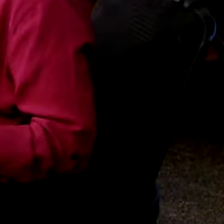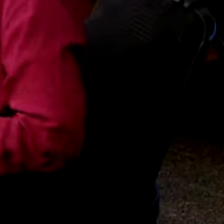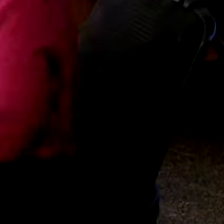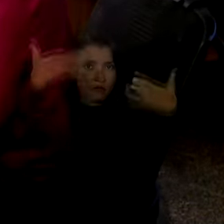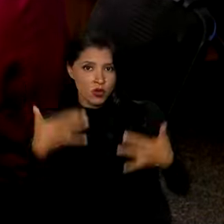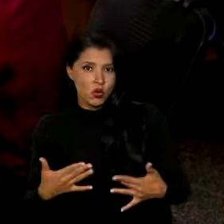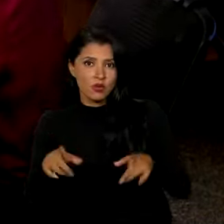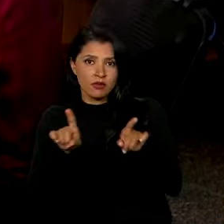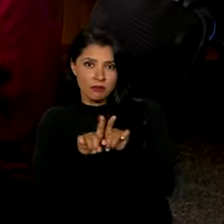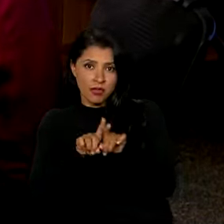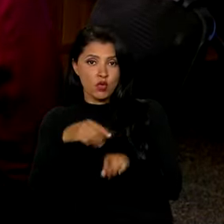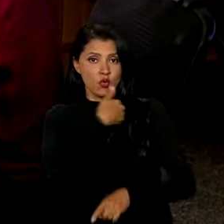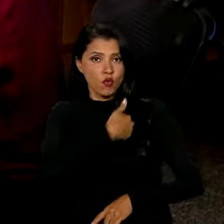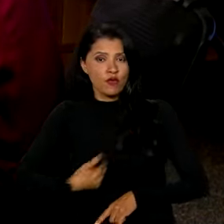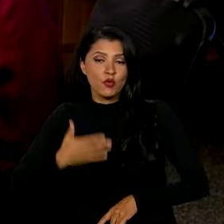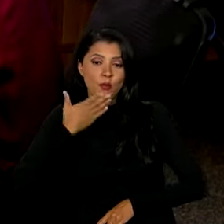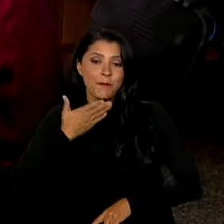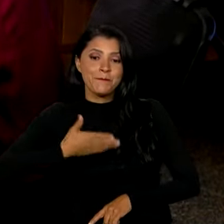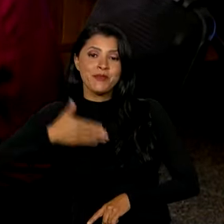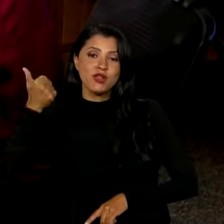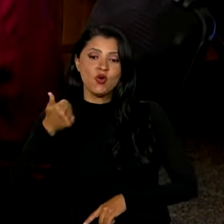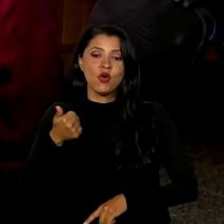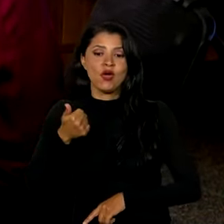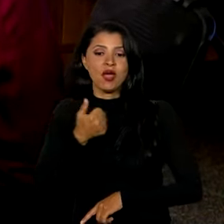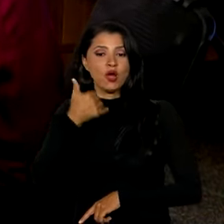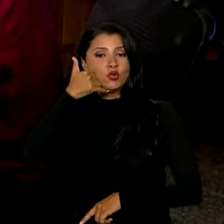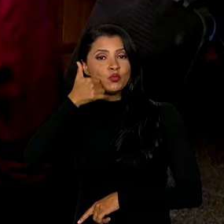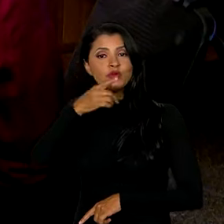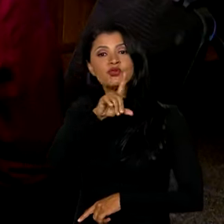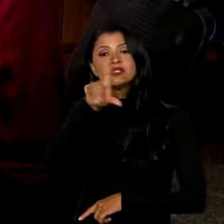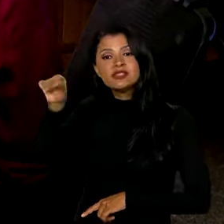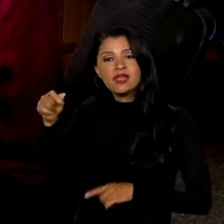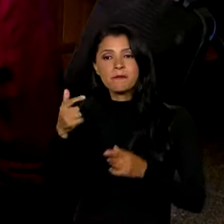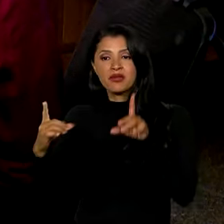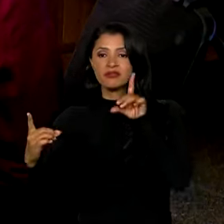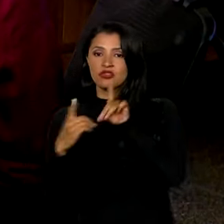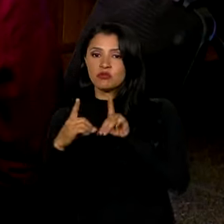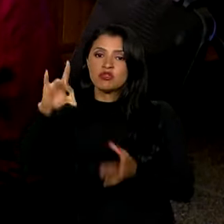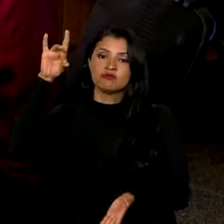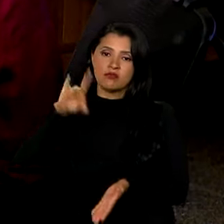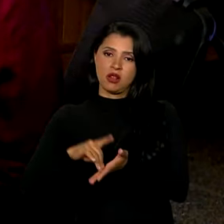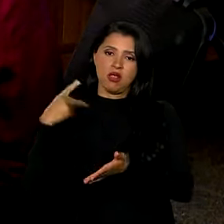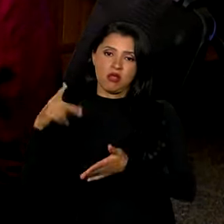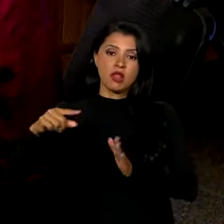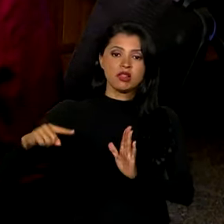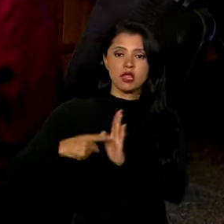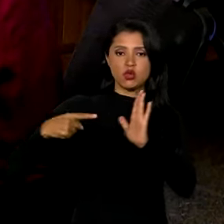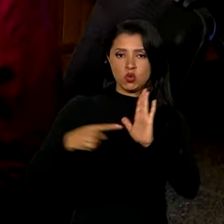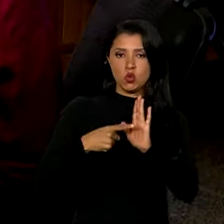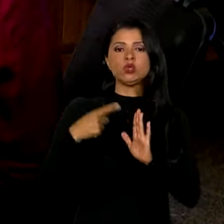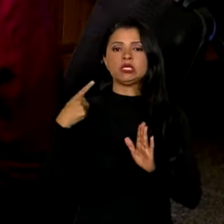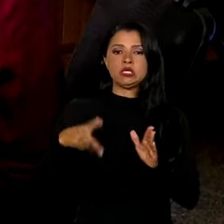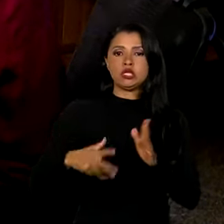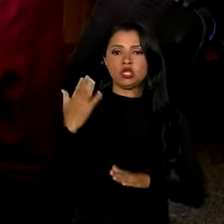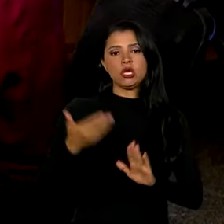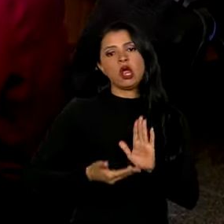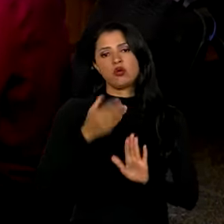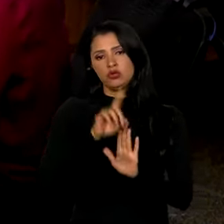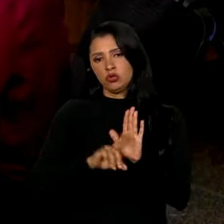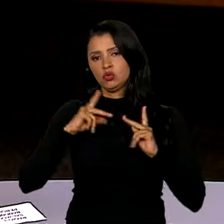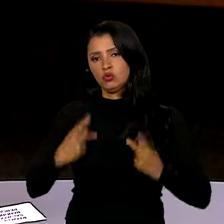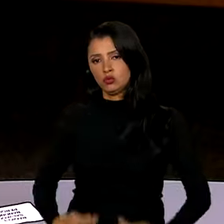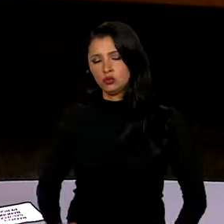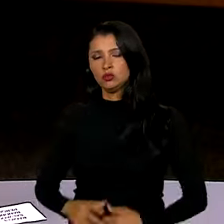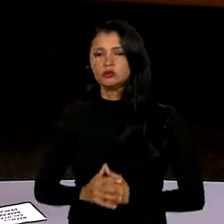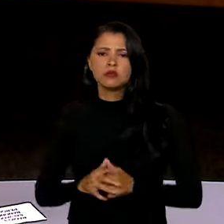que o governo vai aperfeiçoar o Disque 100 para atendimento mais eficaz das denúncias de violação dos direitos